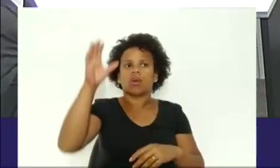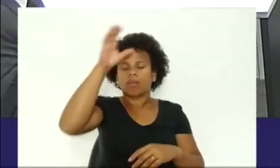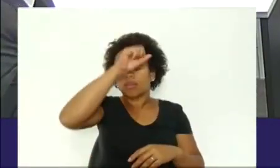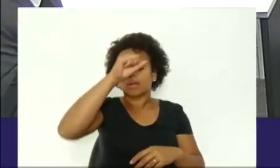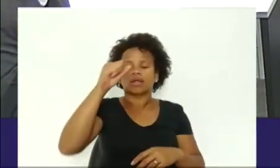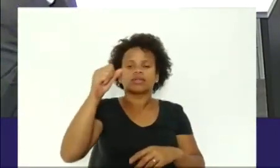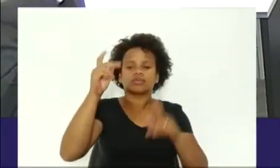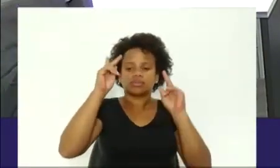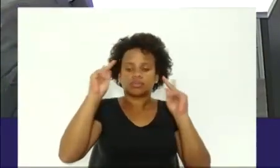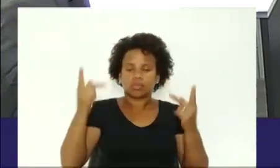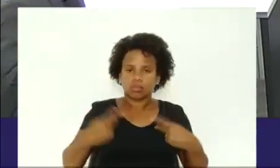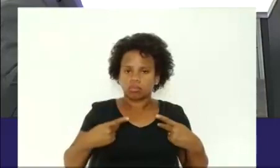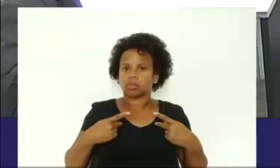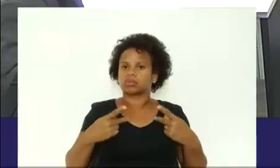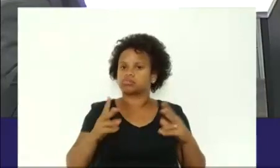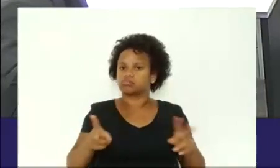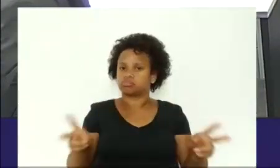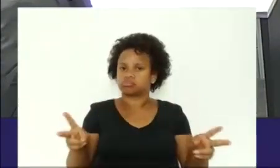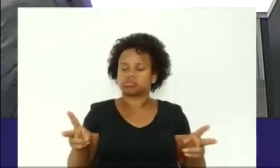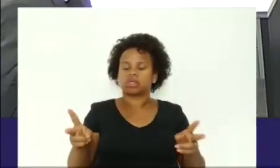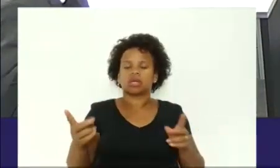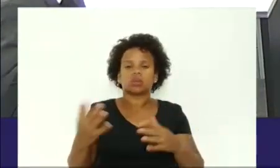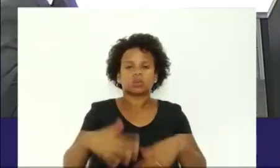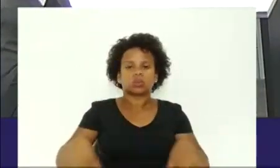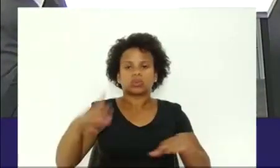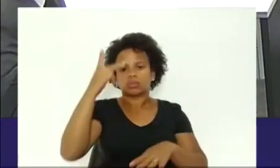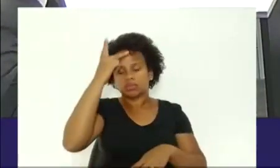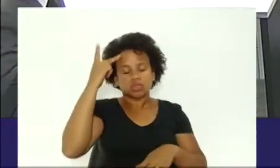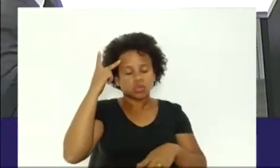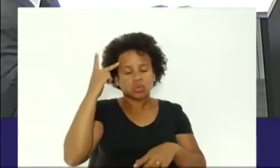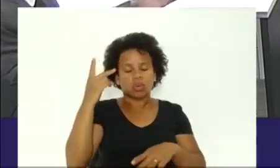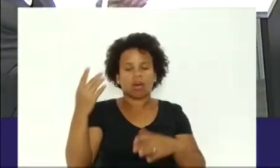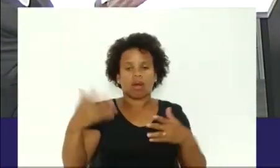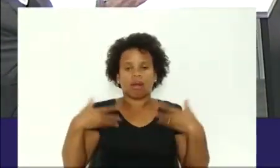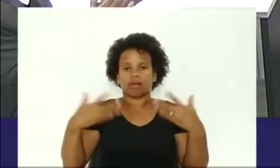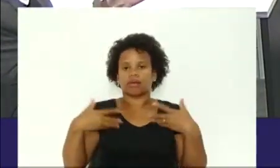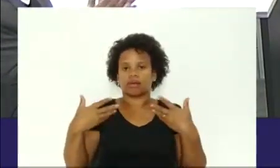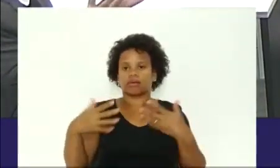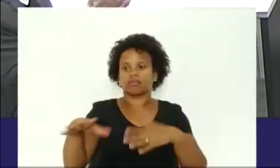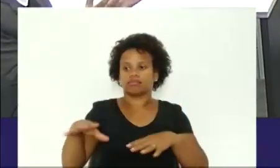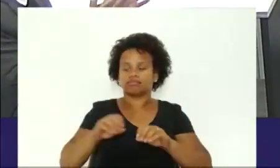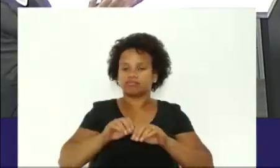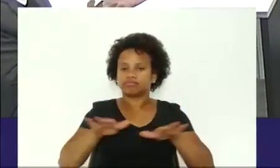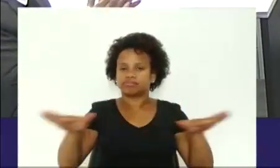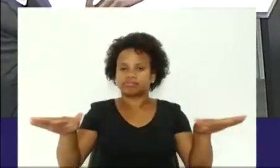contagiando a todos com quem convive com sua alegria. Uma salva de palmas a ela.